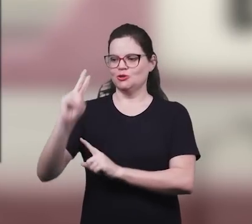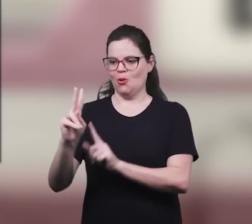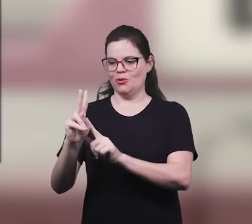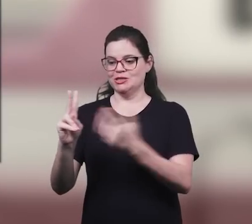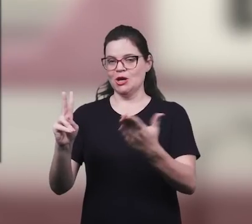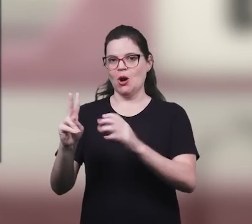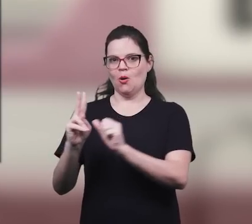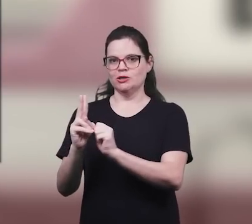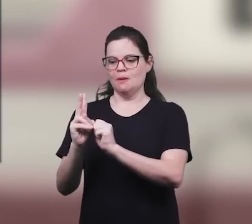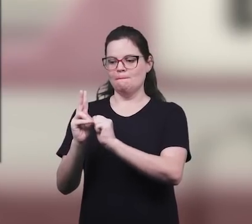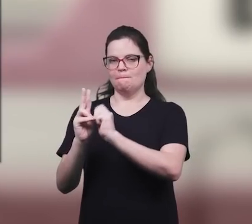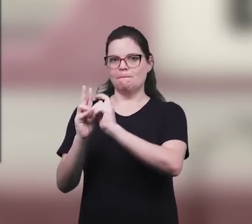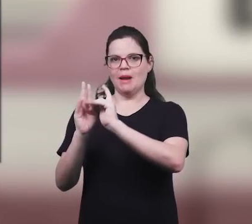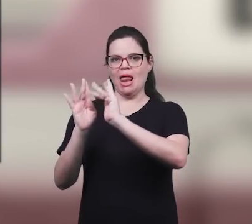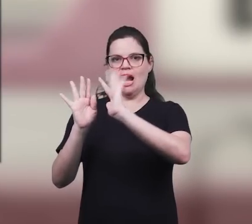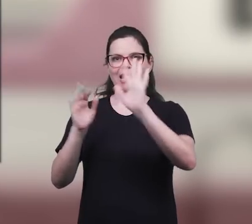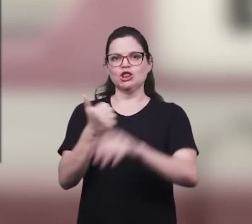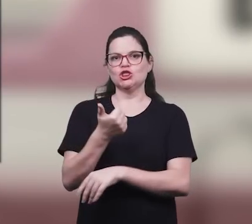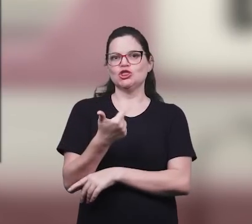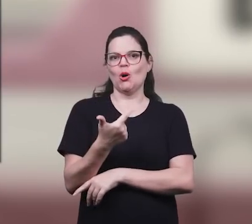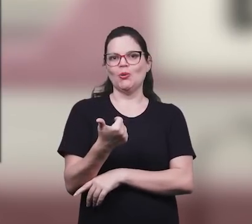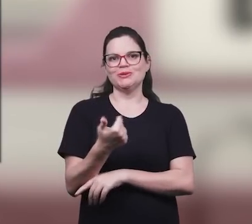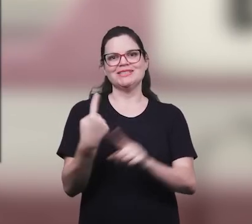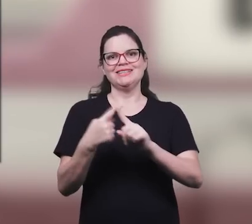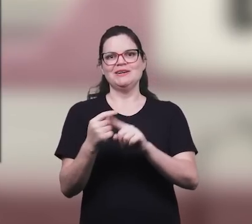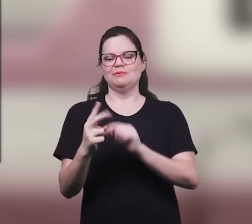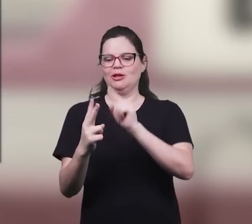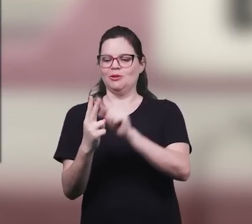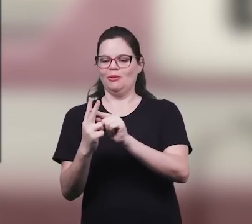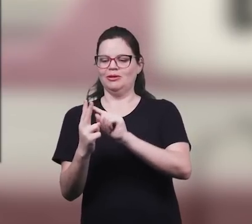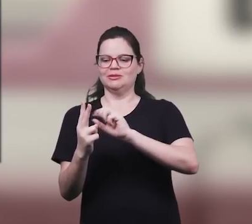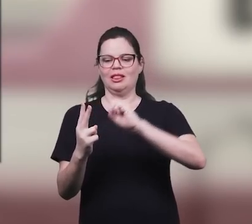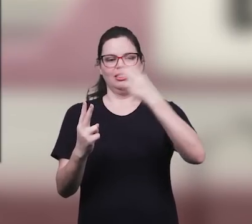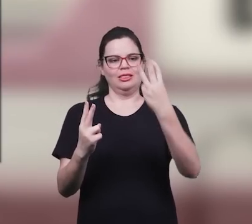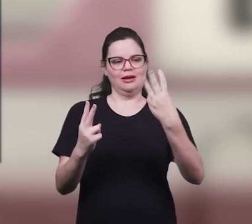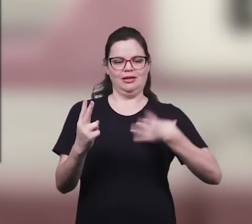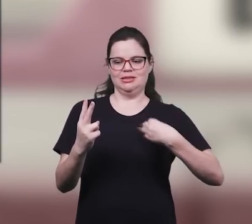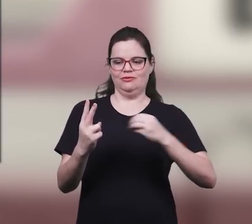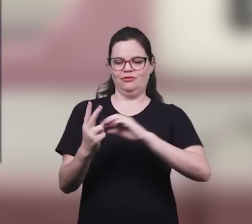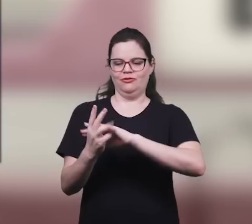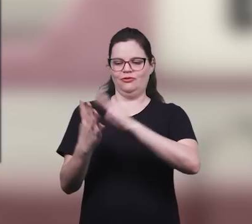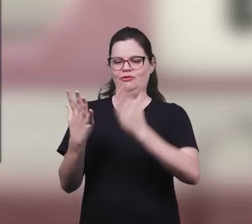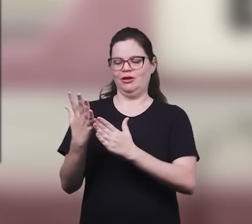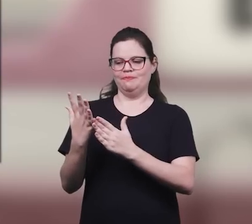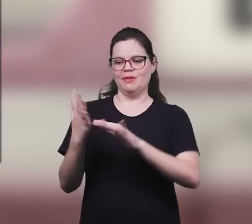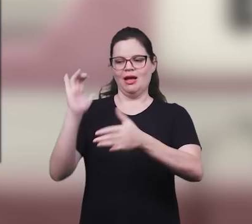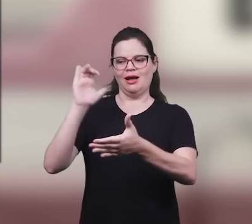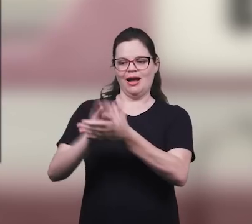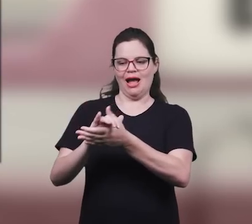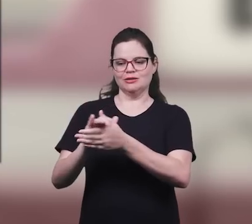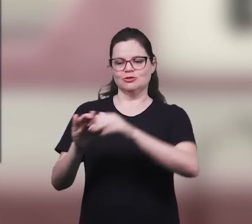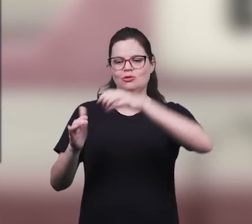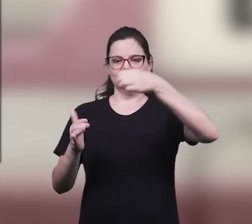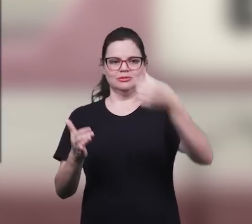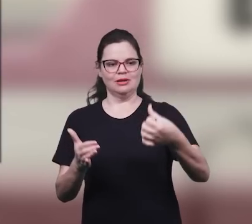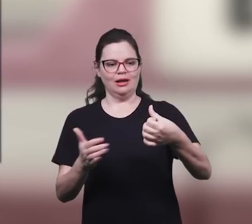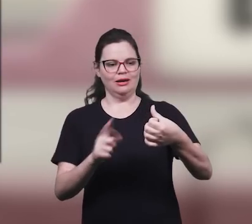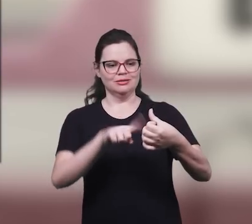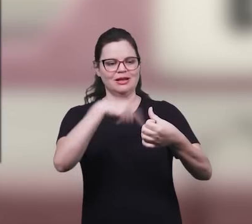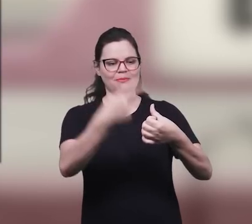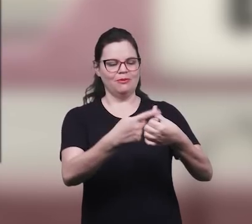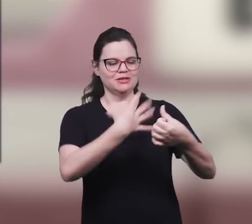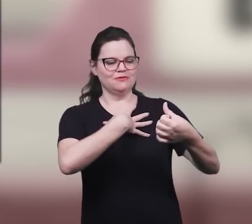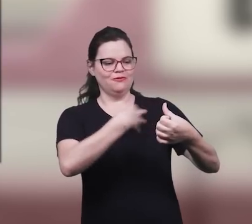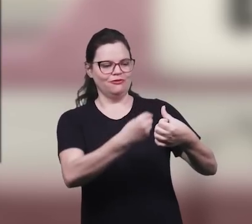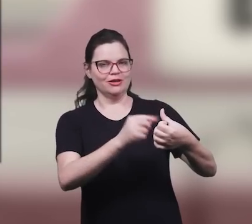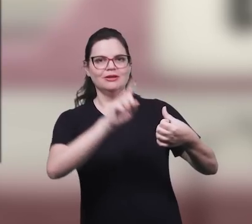isso mesmo, as meninas. Começamos com 12, depois vieram mais 3, depois vieram mais 3 genros. E os genros são verdadeiros filhos para